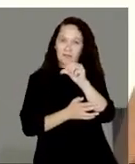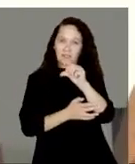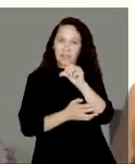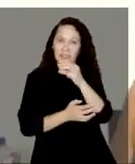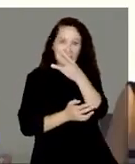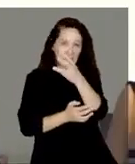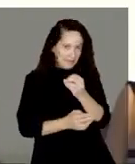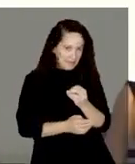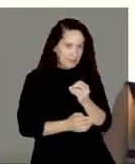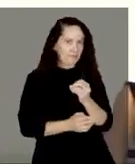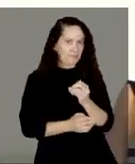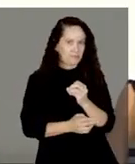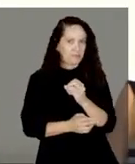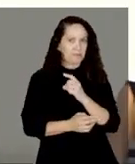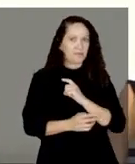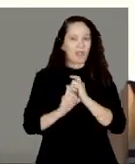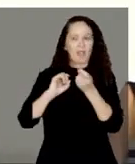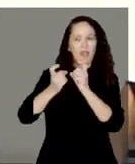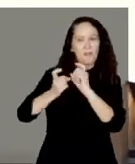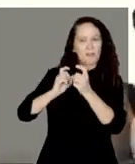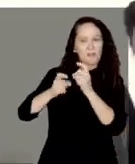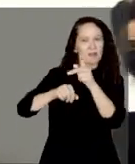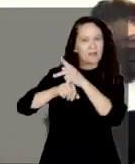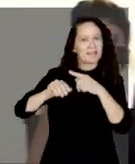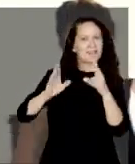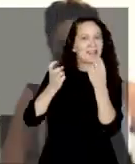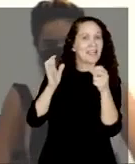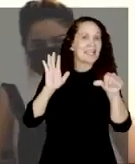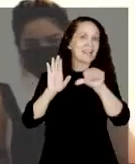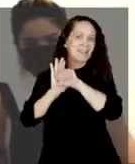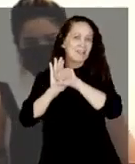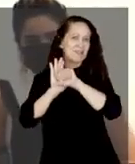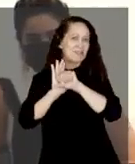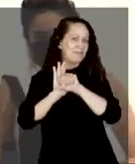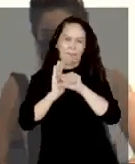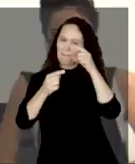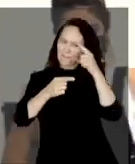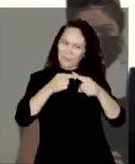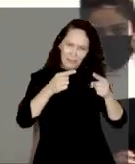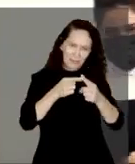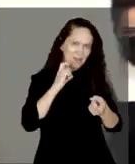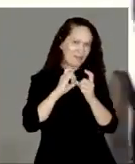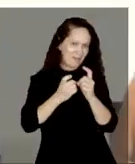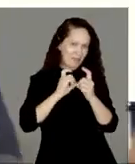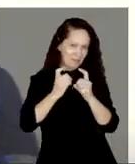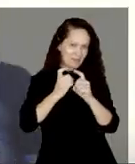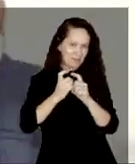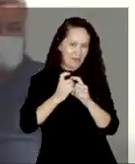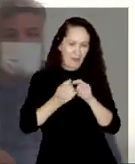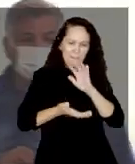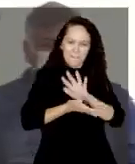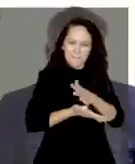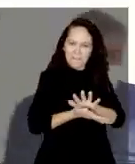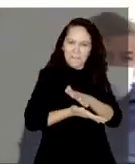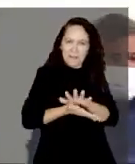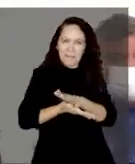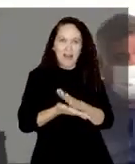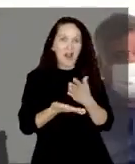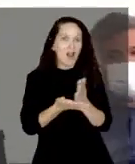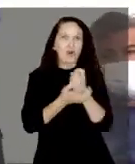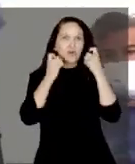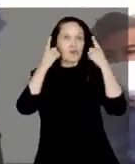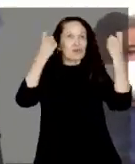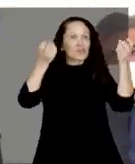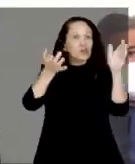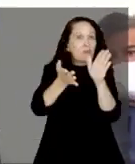concessões. E não a democracia para valer. Porque tem muita gente que acha que a democracia é um